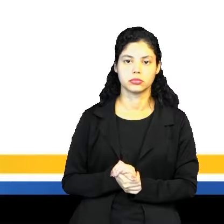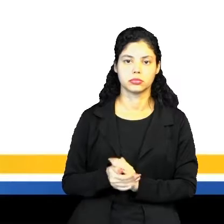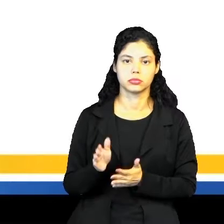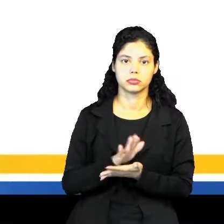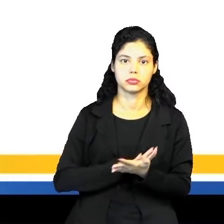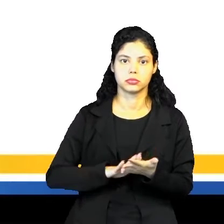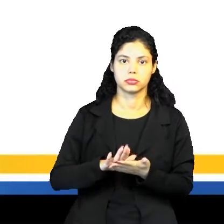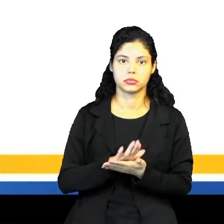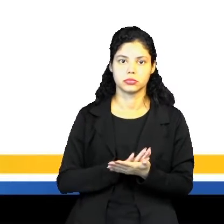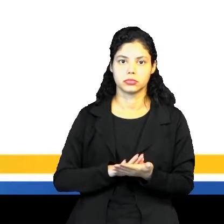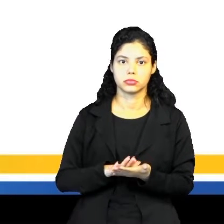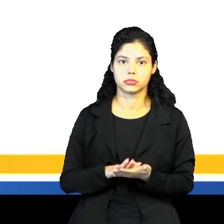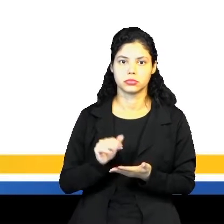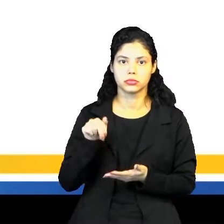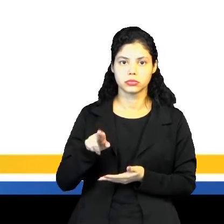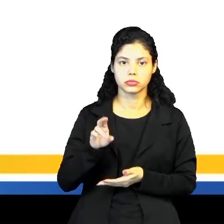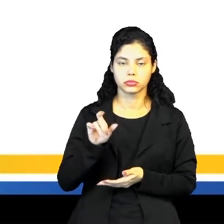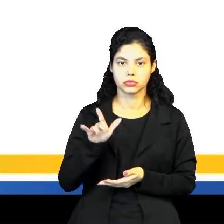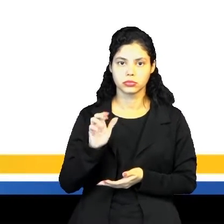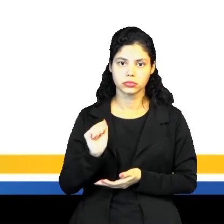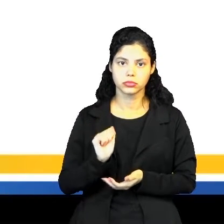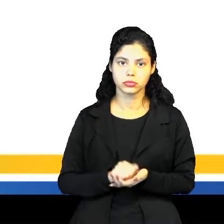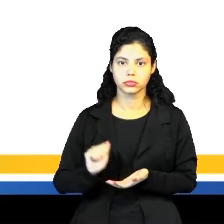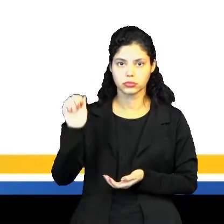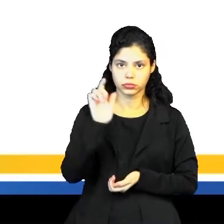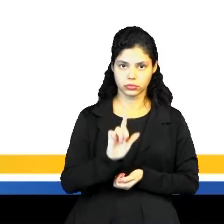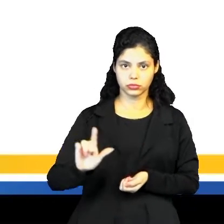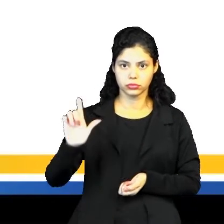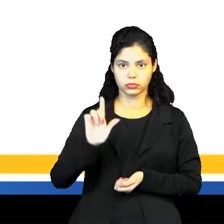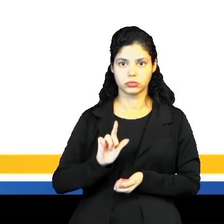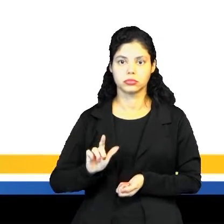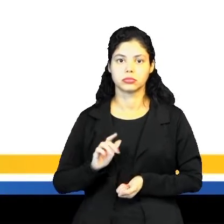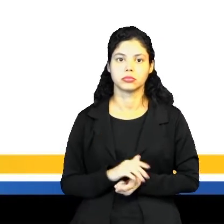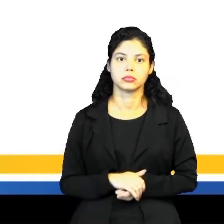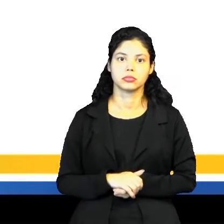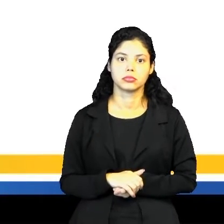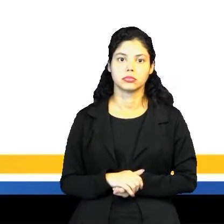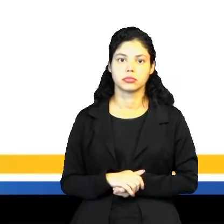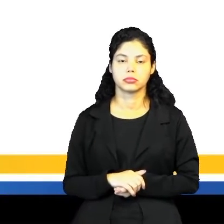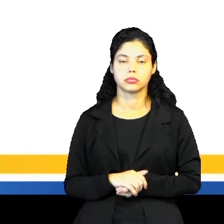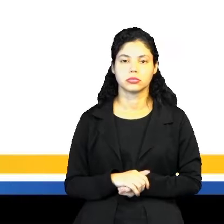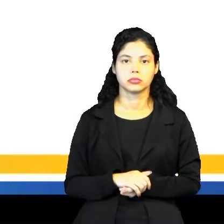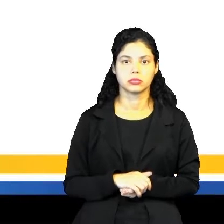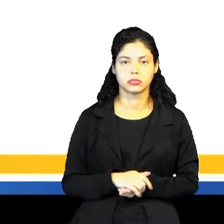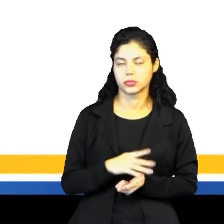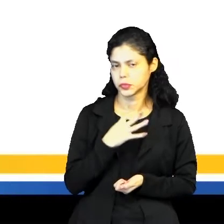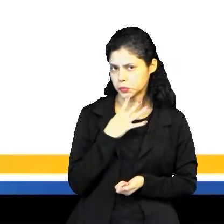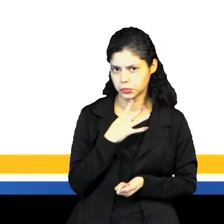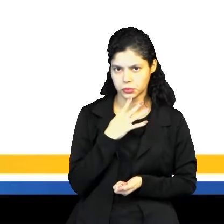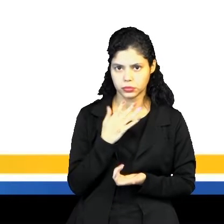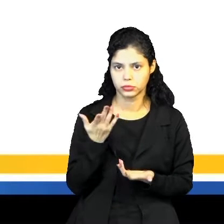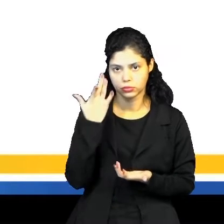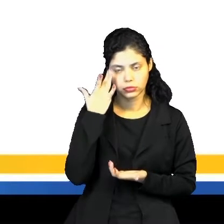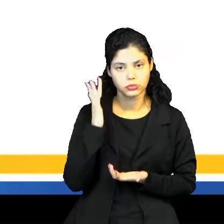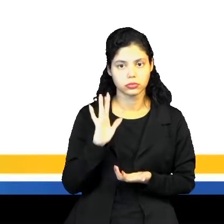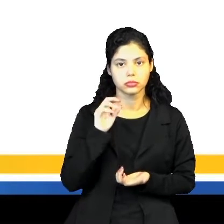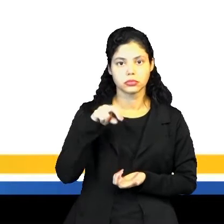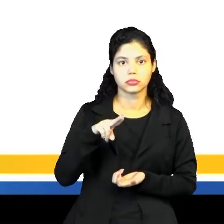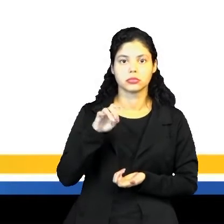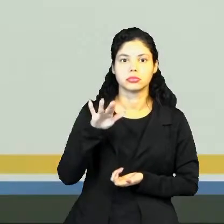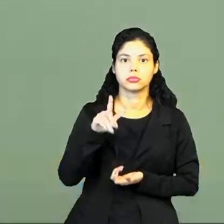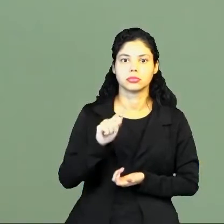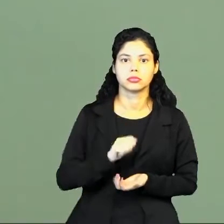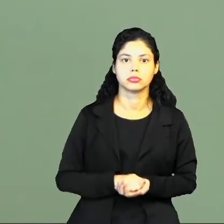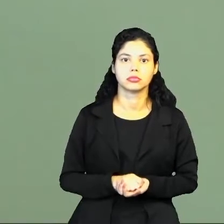nada mais, nada menos que um prêmio Nobel de literatura, o prêmio Nobel. Para quem não conhece ou não sabe, o prêmio